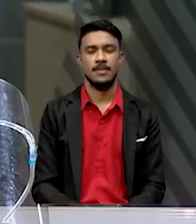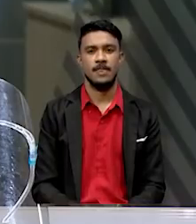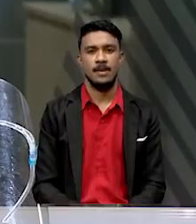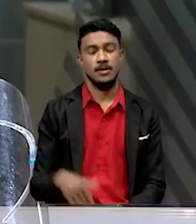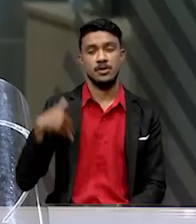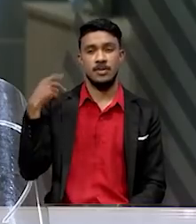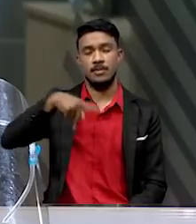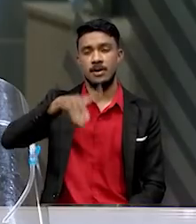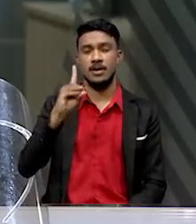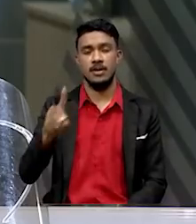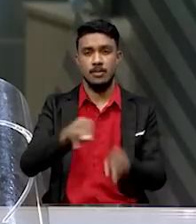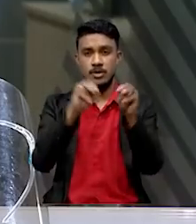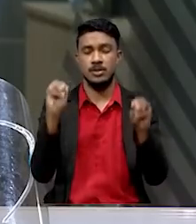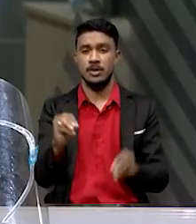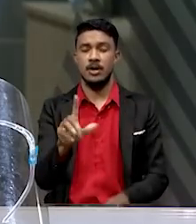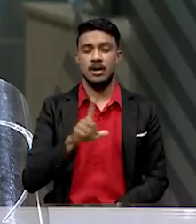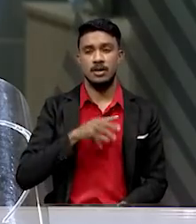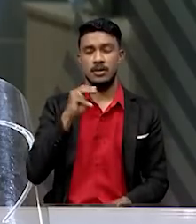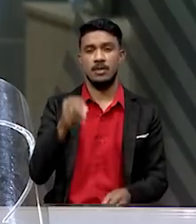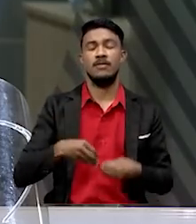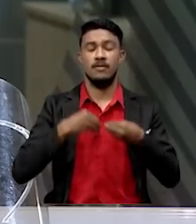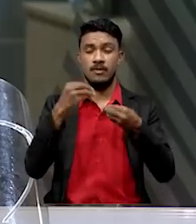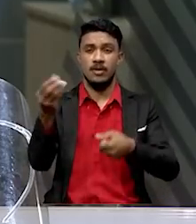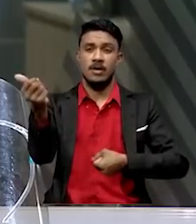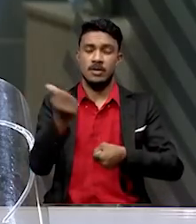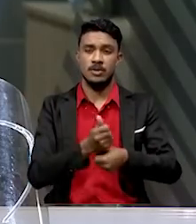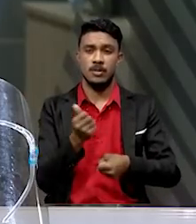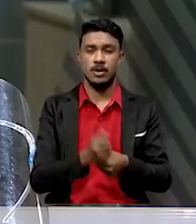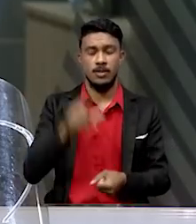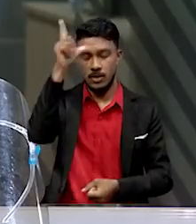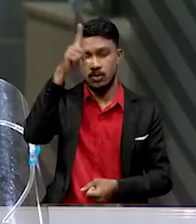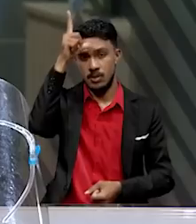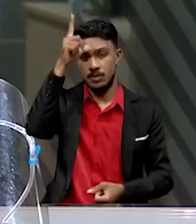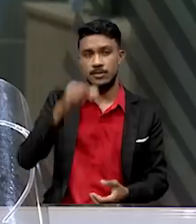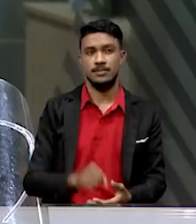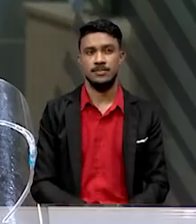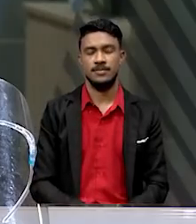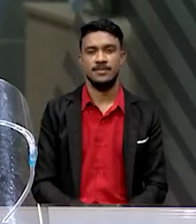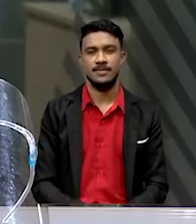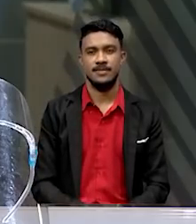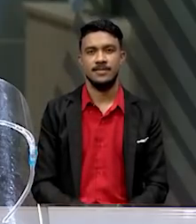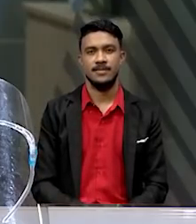Juventude PD Município Lautén declara o apoio ao candidato Francisco Guterres Lolo.